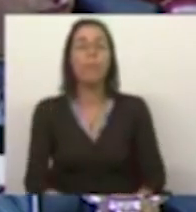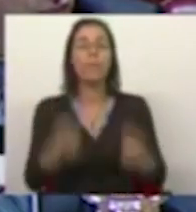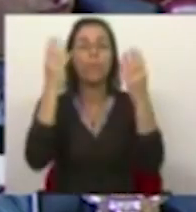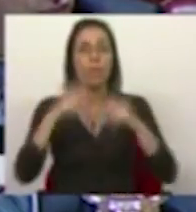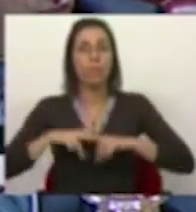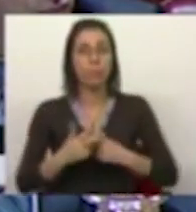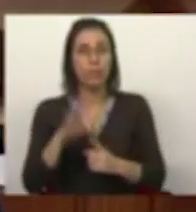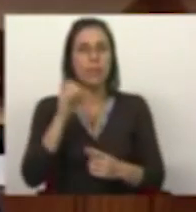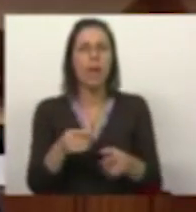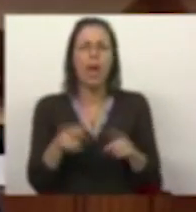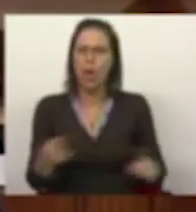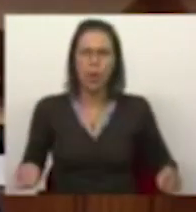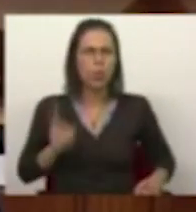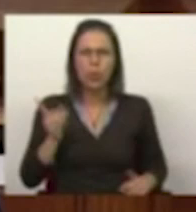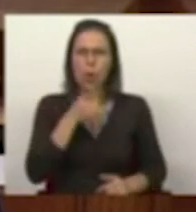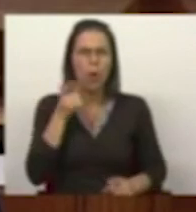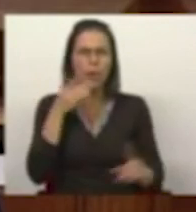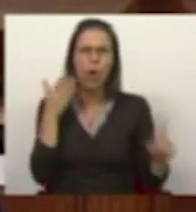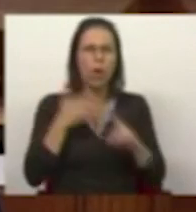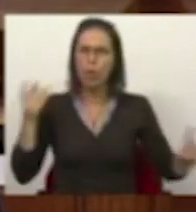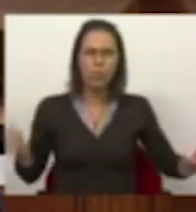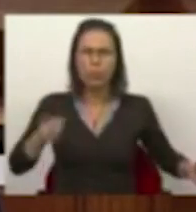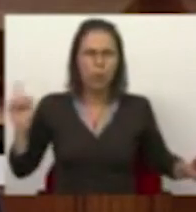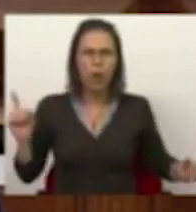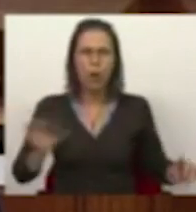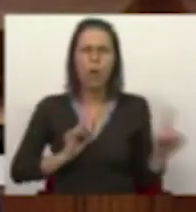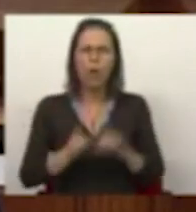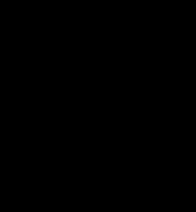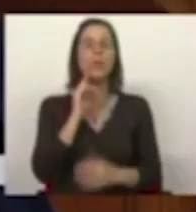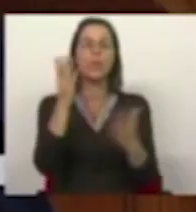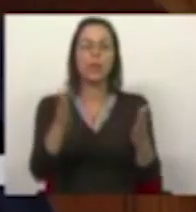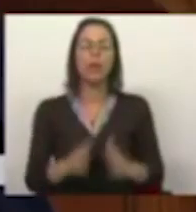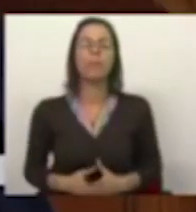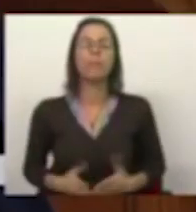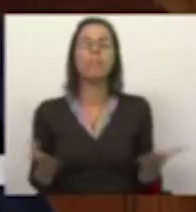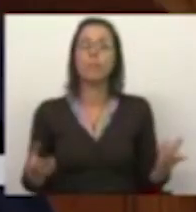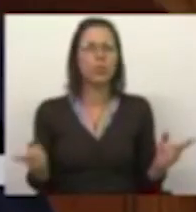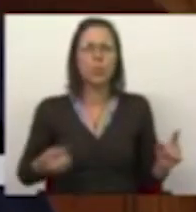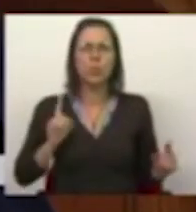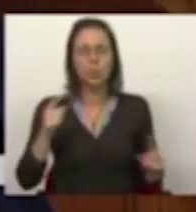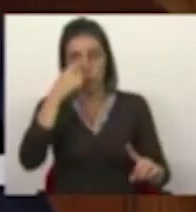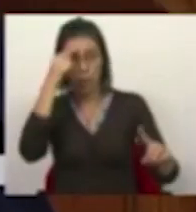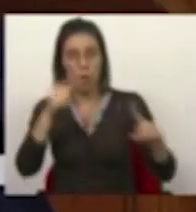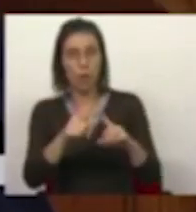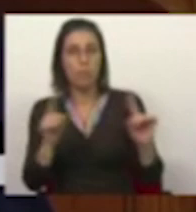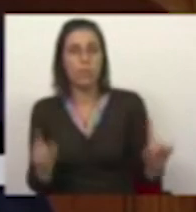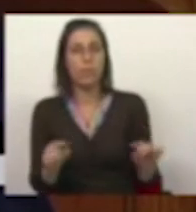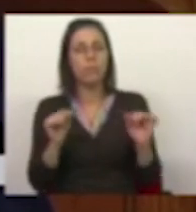a ser reparados na CP? Então isto não são compromissos concretos, Sr. Deputado? Não são seguramente os objetivos